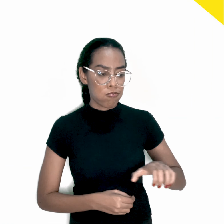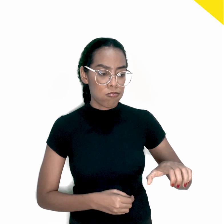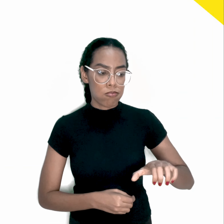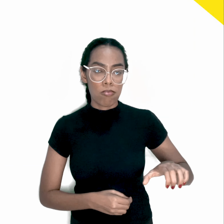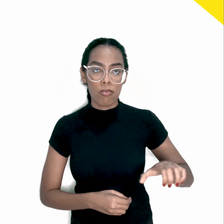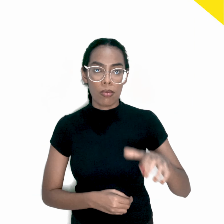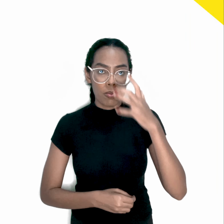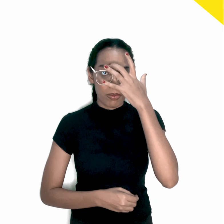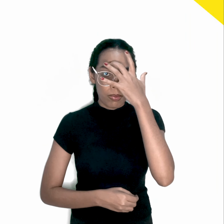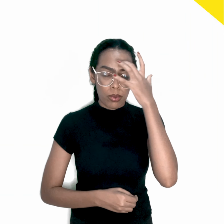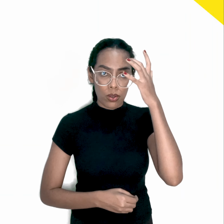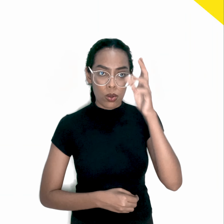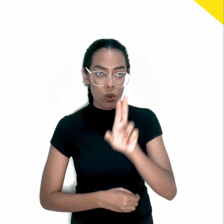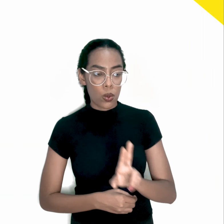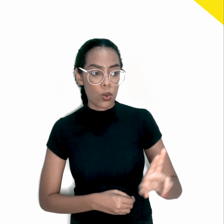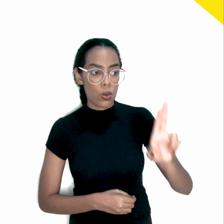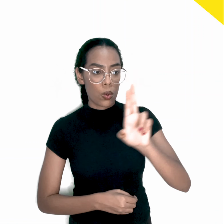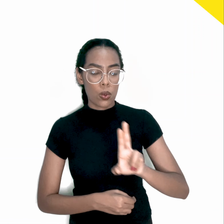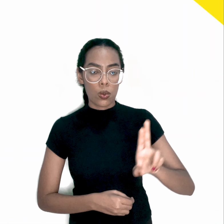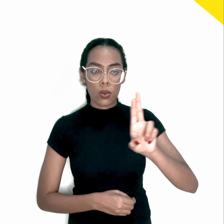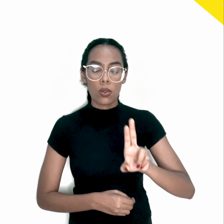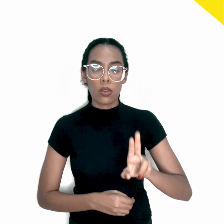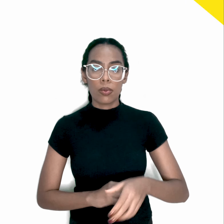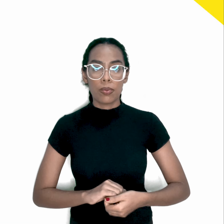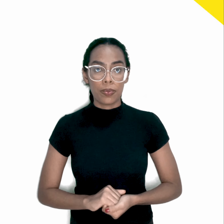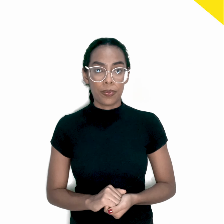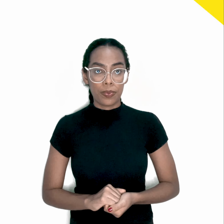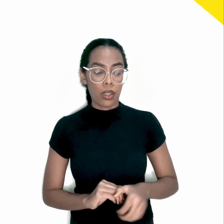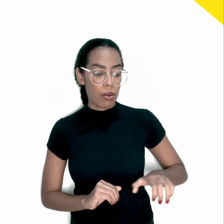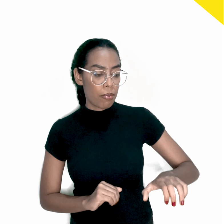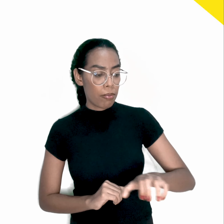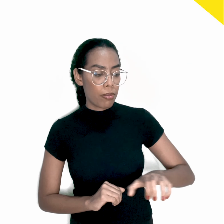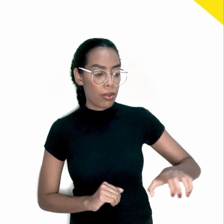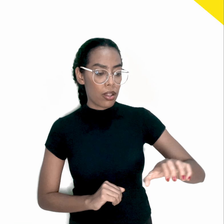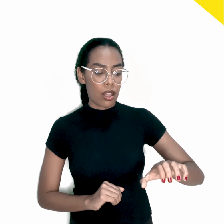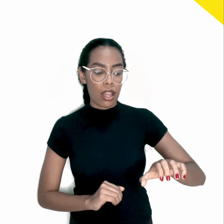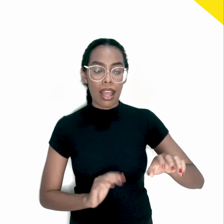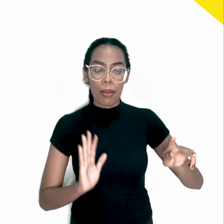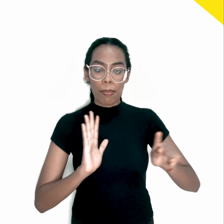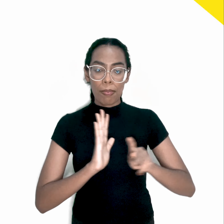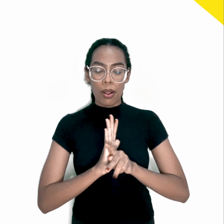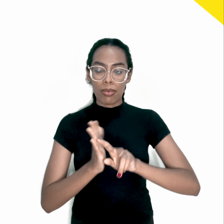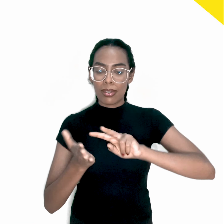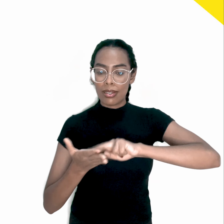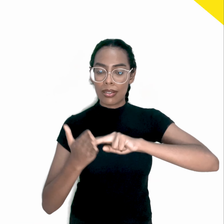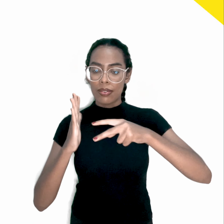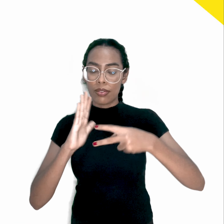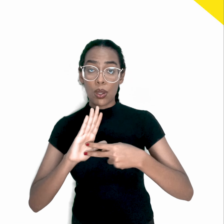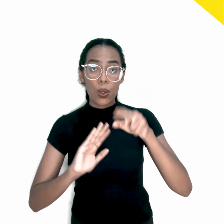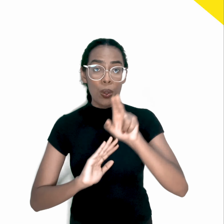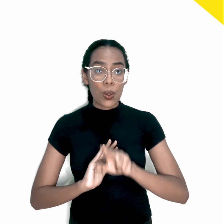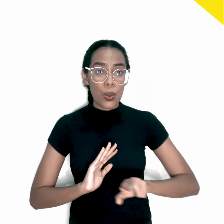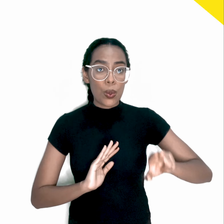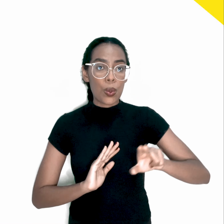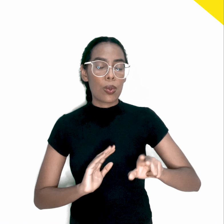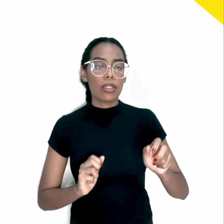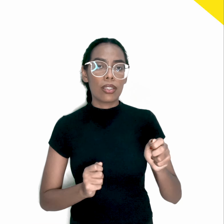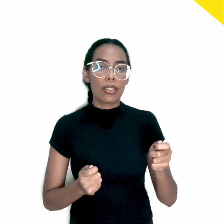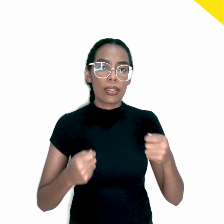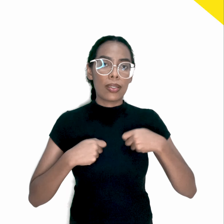das pessoas com deficiência visual? As bengalas são uma extensão tátil sinestésica da pessoa com